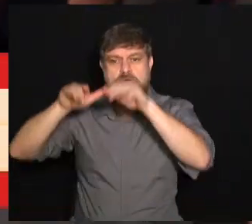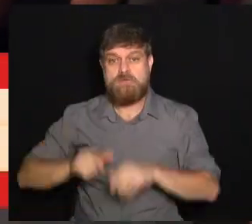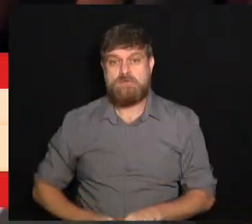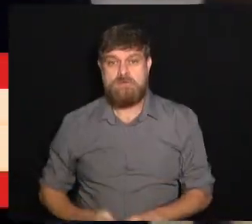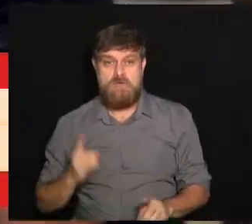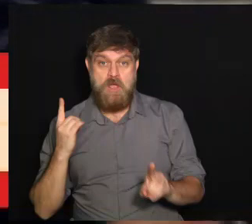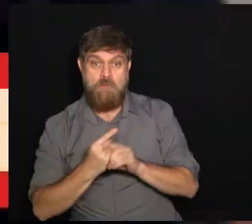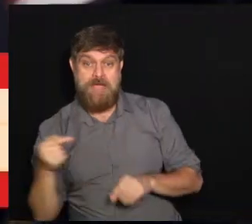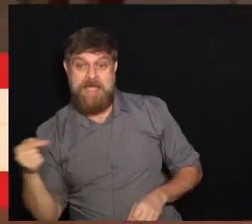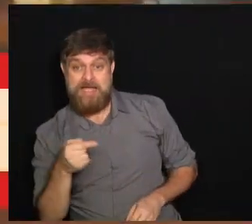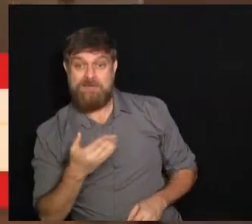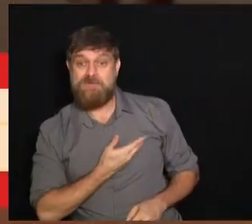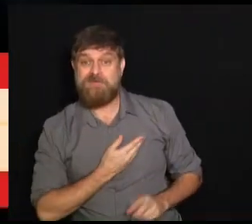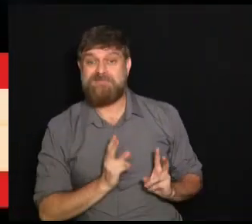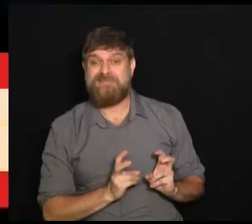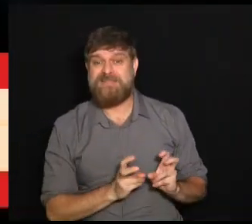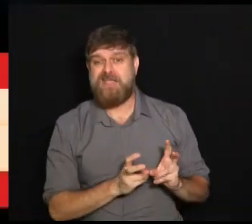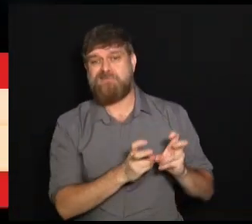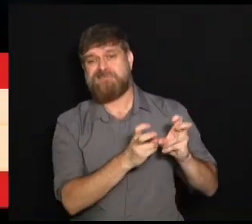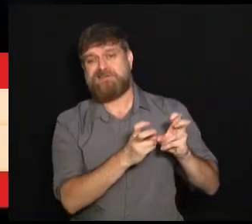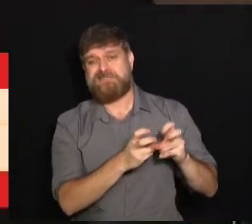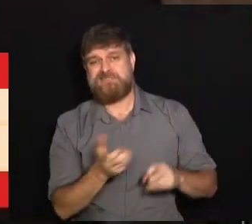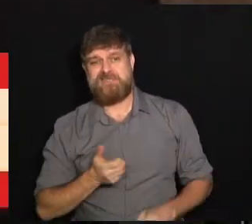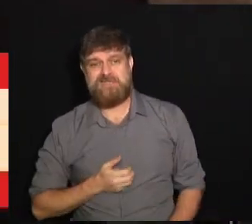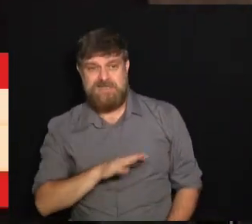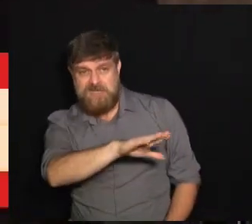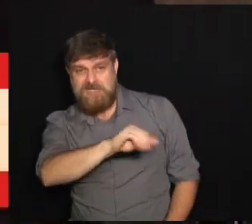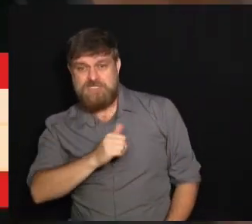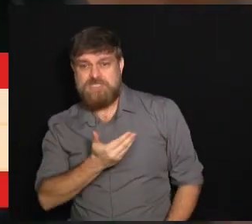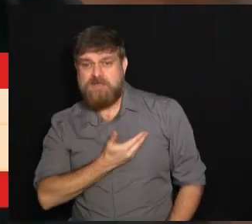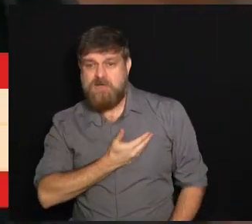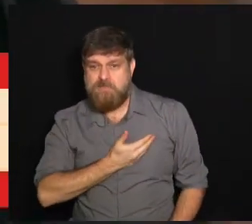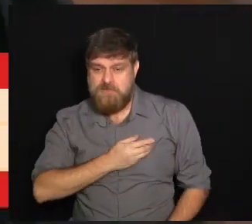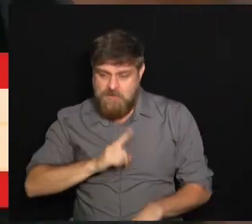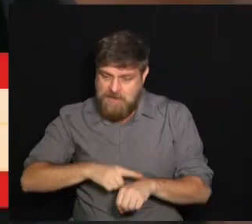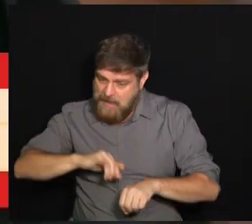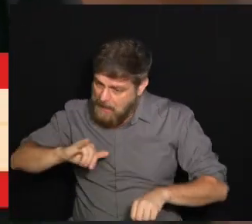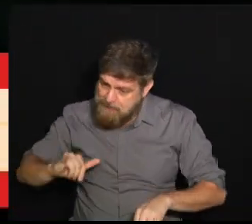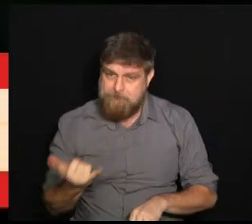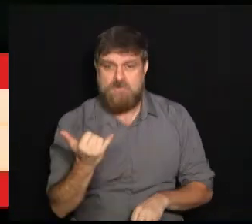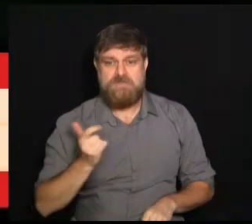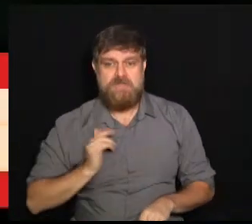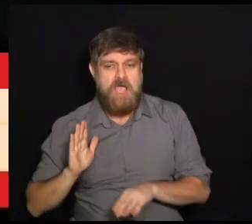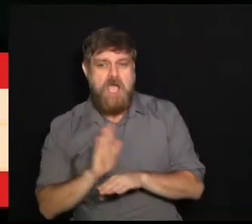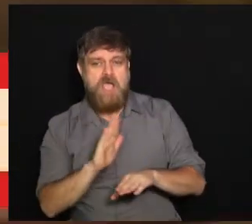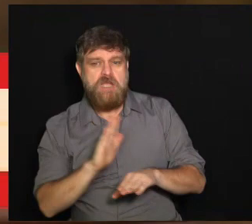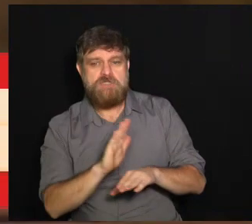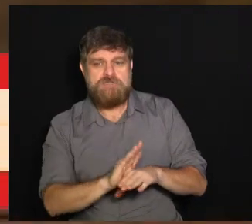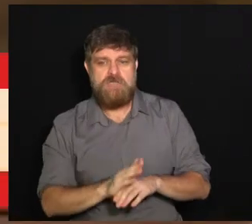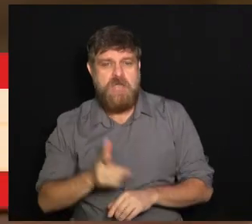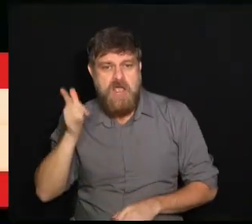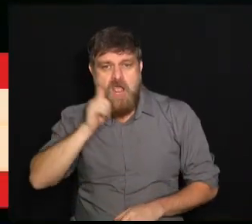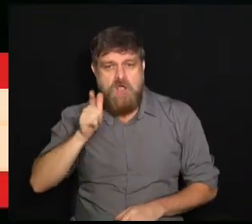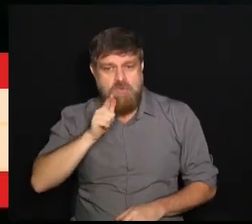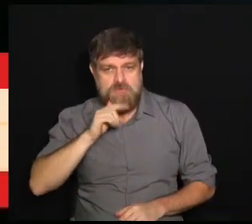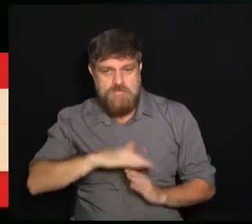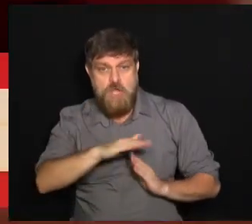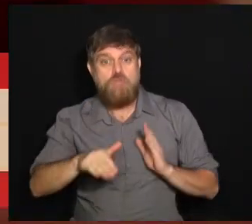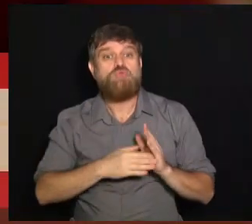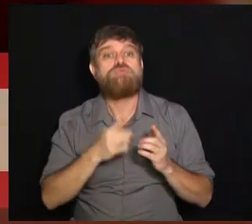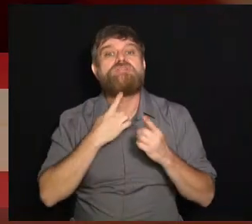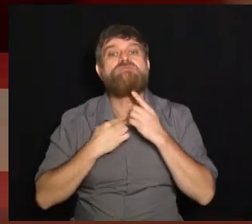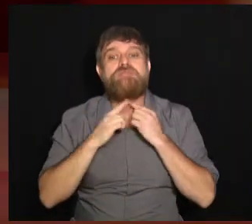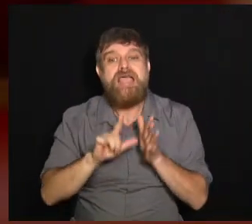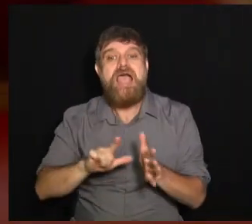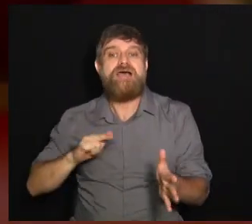descobre que Arthur está com câncer e decide buscar o amigo para recuperar o tempo perdido e ajudá-lo a conseguir fazer tudo o que deseja